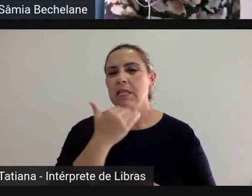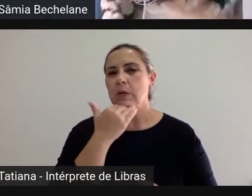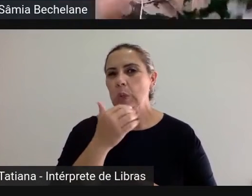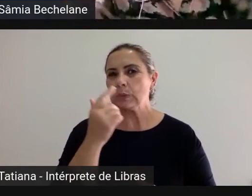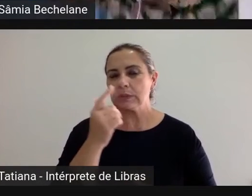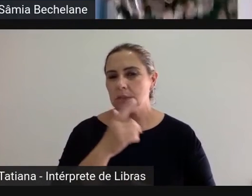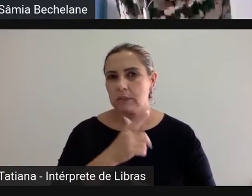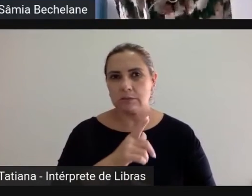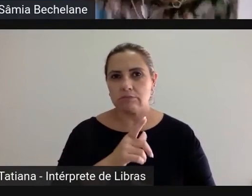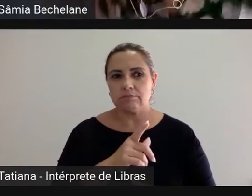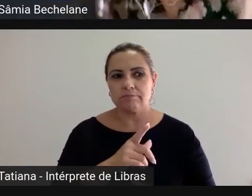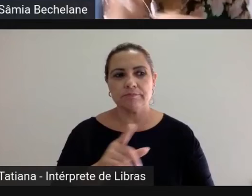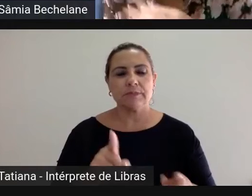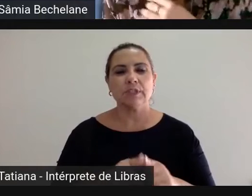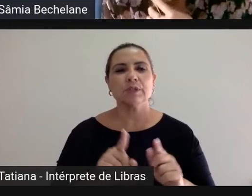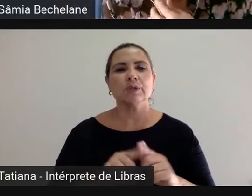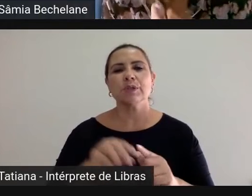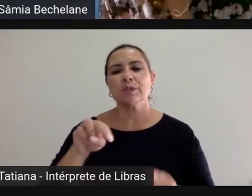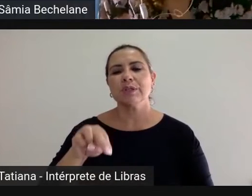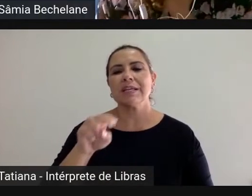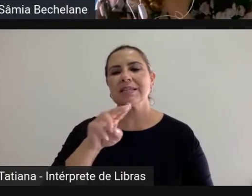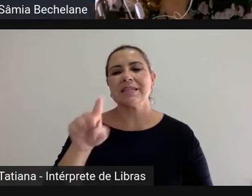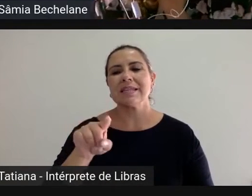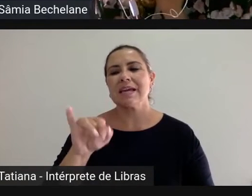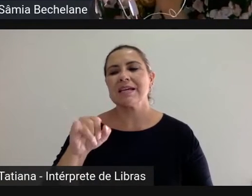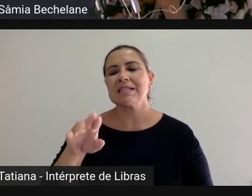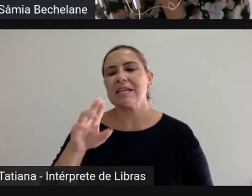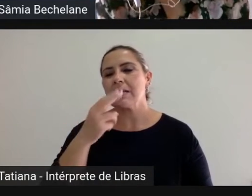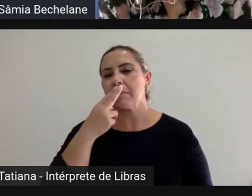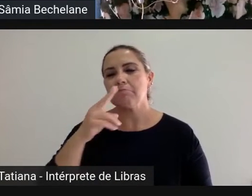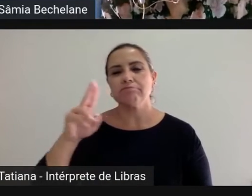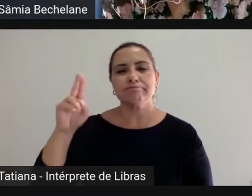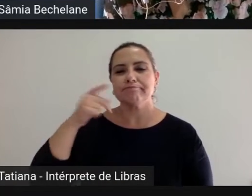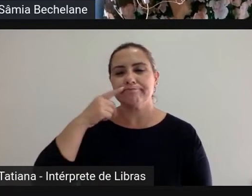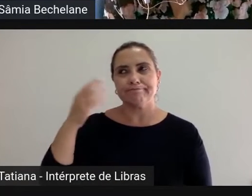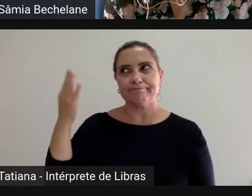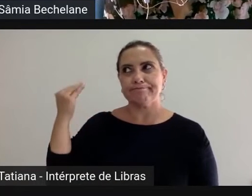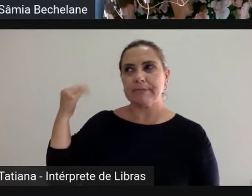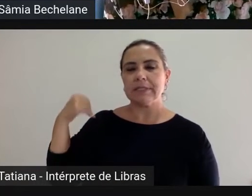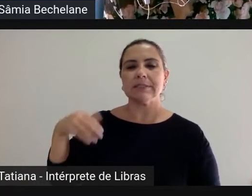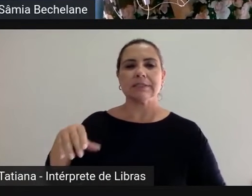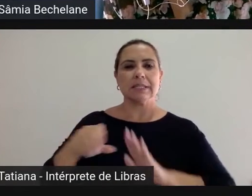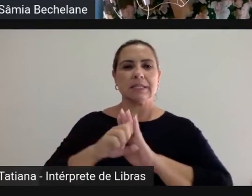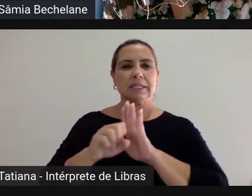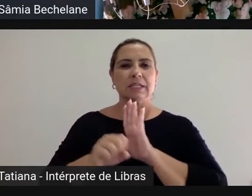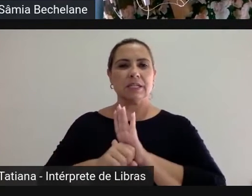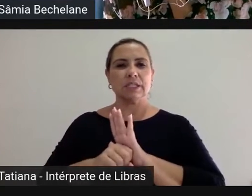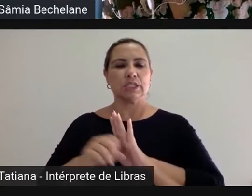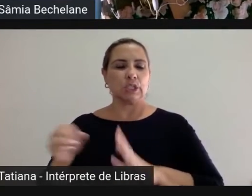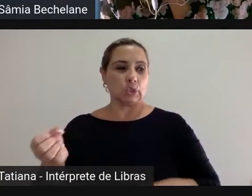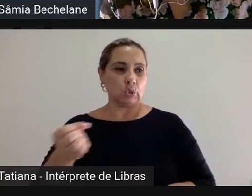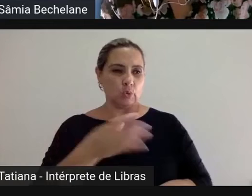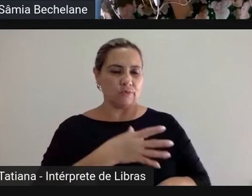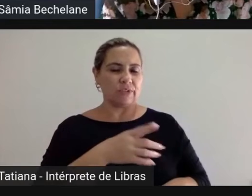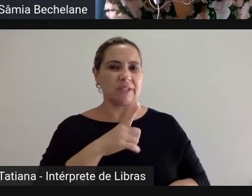evitar a tragédia do nazismo, né, fascismo, no século XX. Essa nova esfera pública